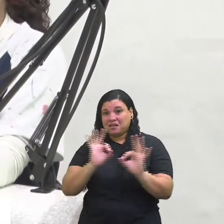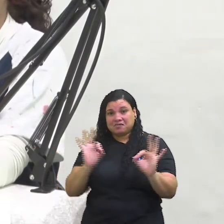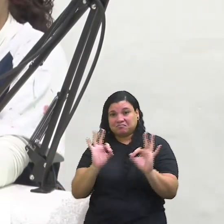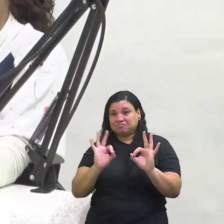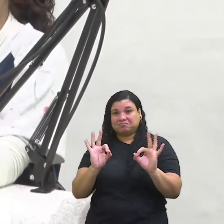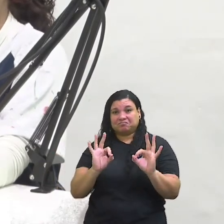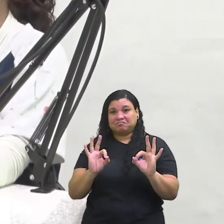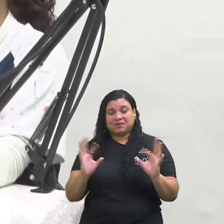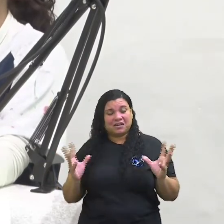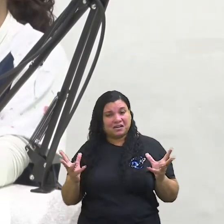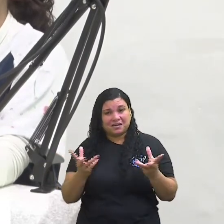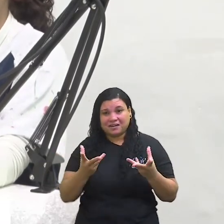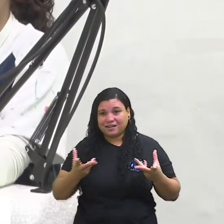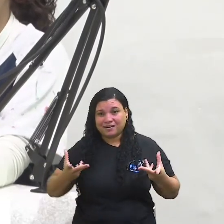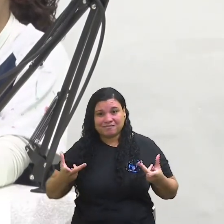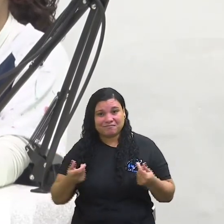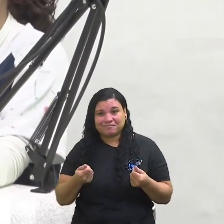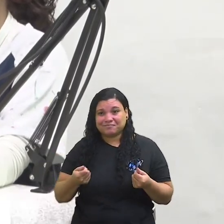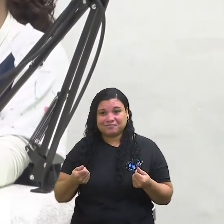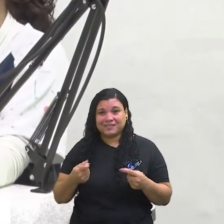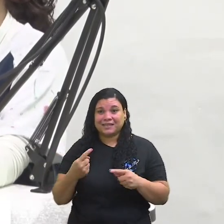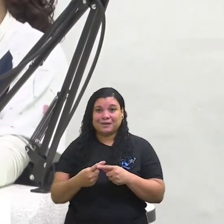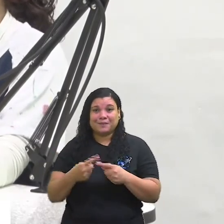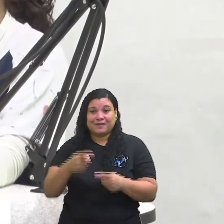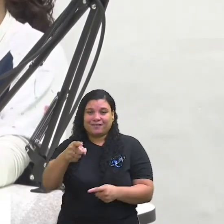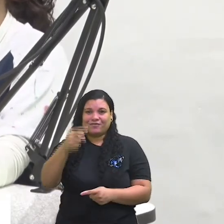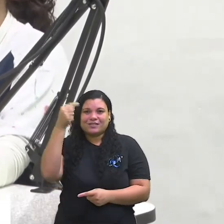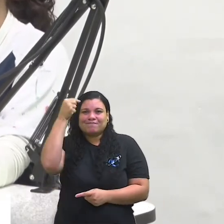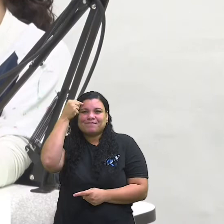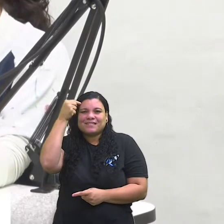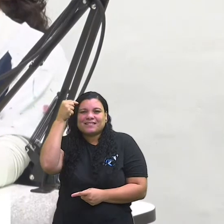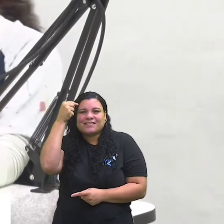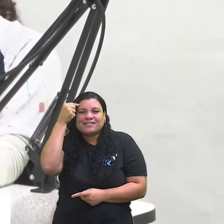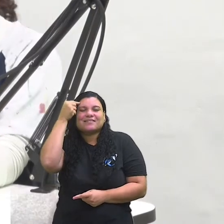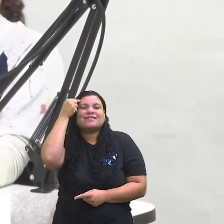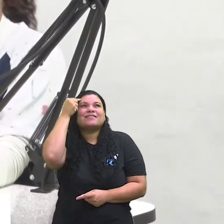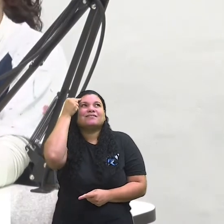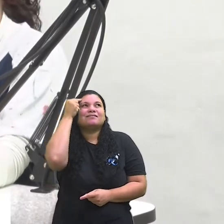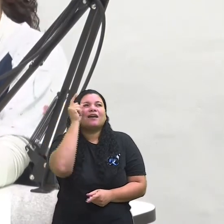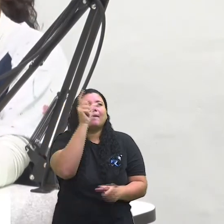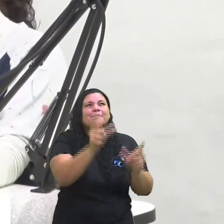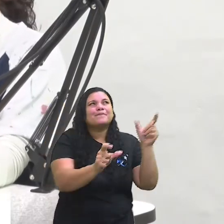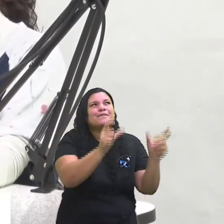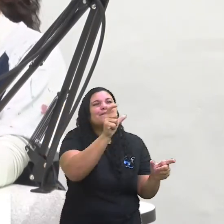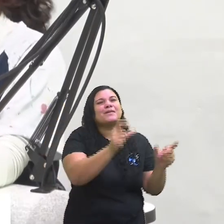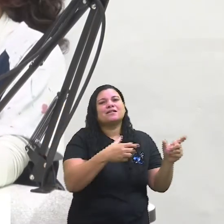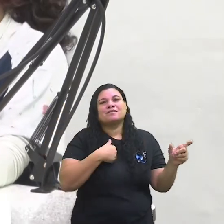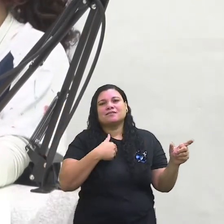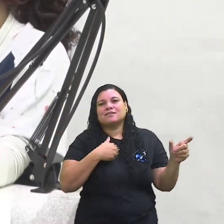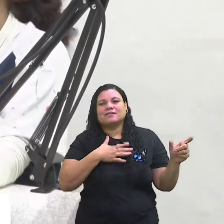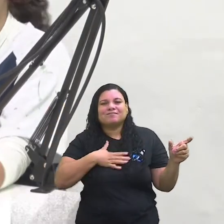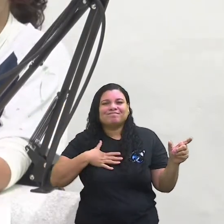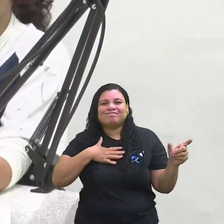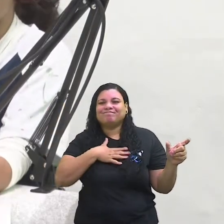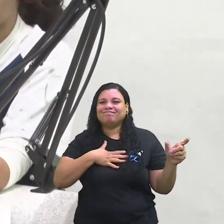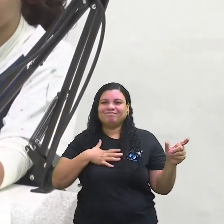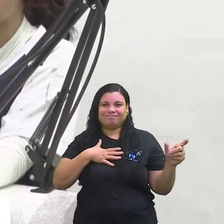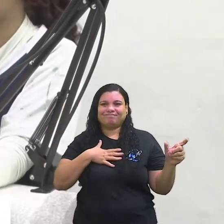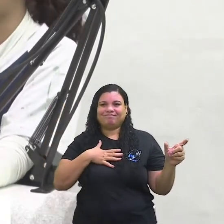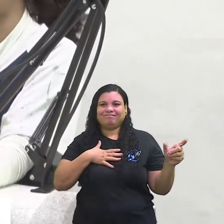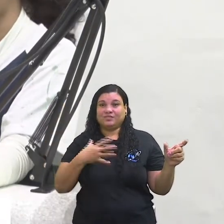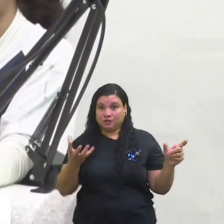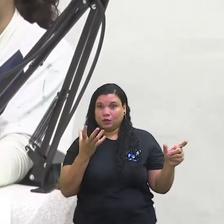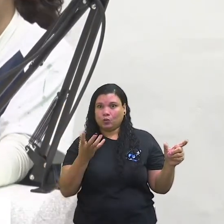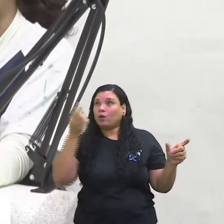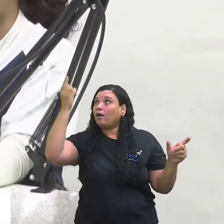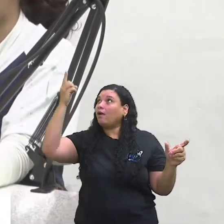pessoa, porque você automaticamente, pensando na pessoa, você estabelece um ótimo relacionamento com ela. Dependendo do que vocês pensam,